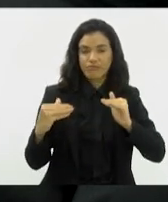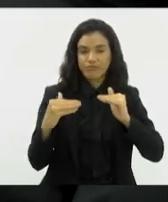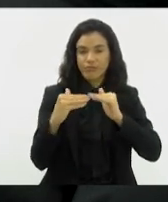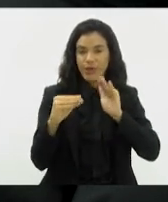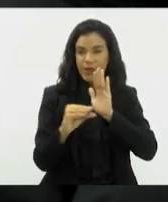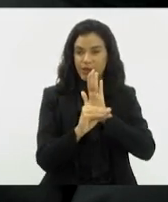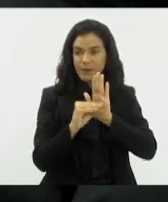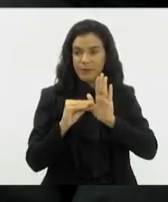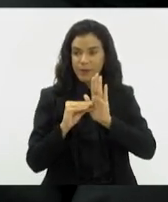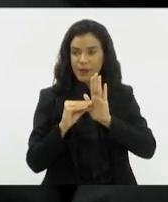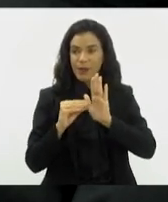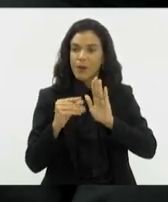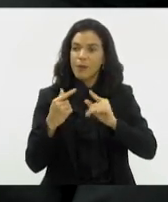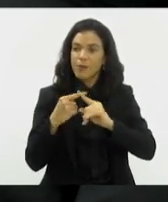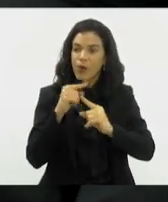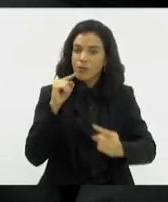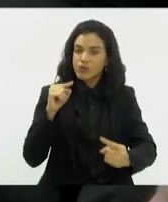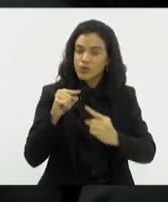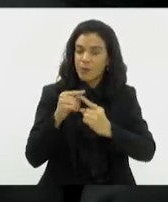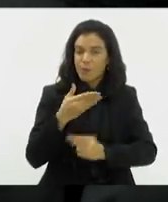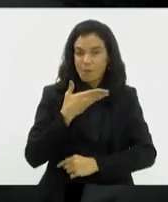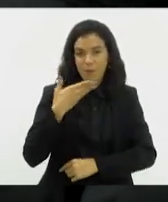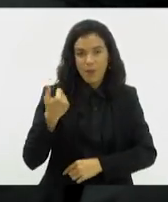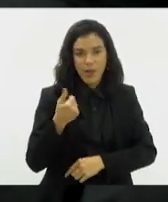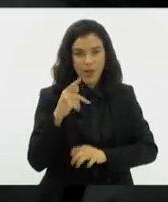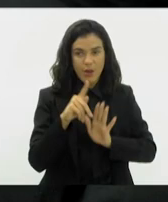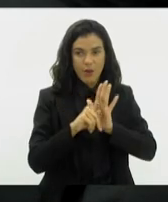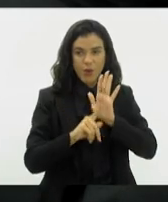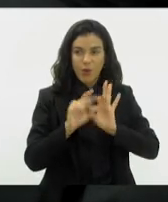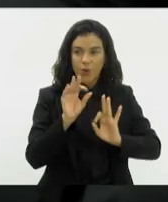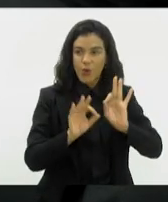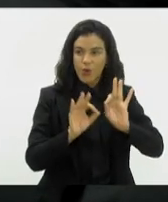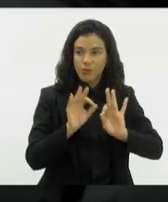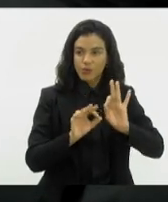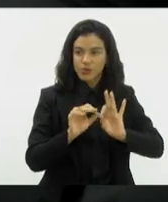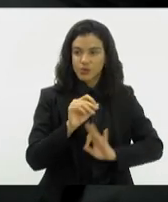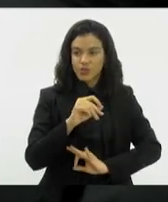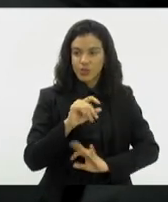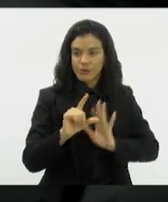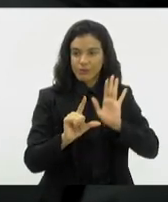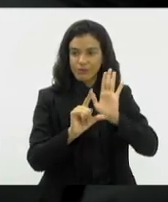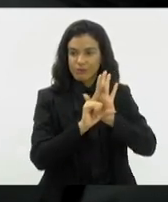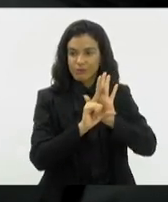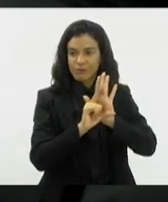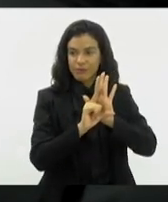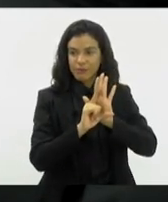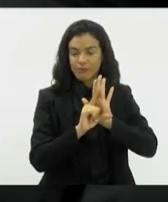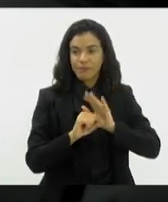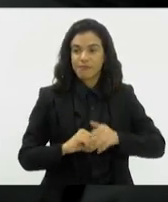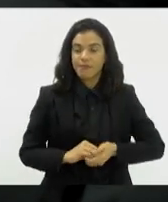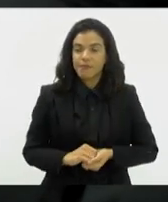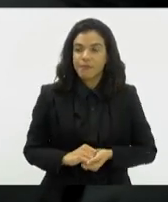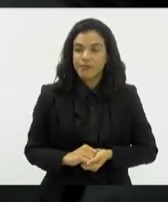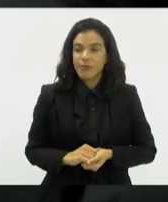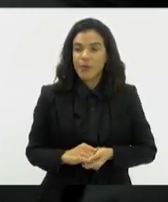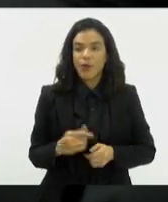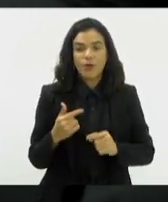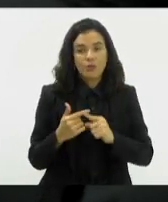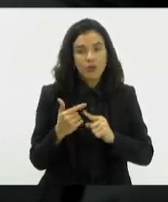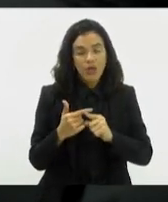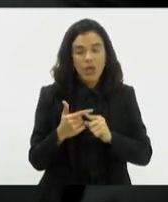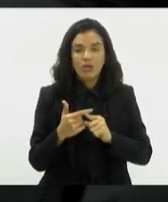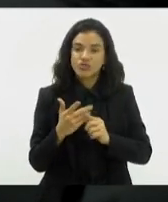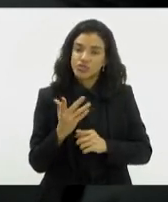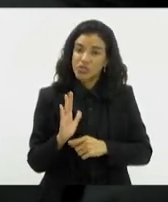porque está melhorando o projeto, se assim a comissão entender, que aí a gente já adianta o